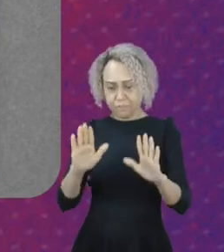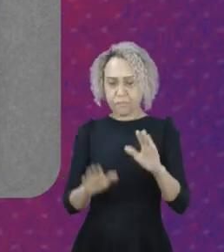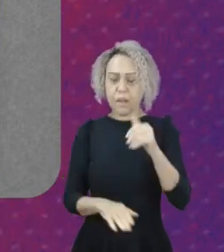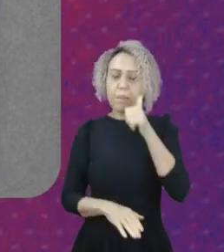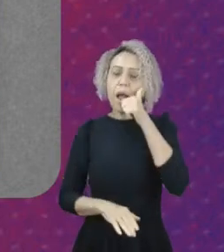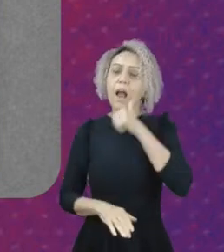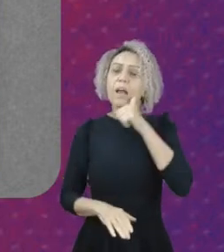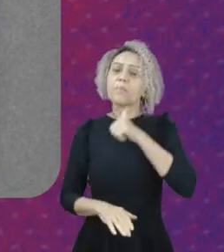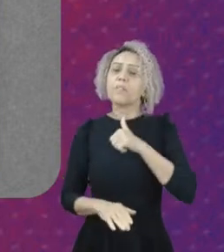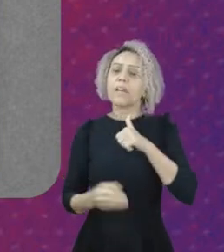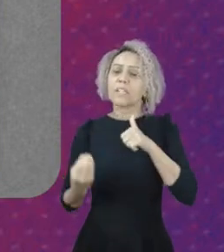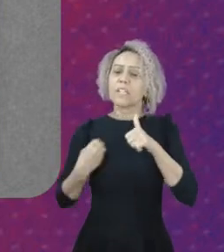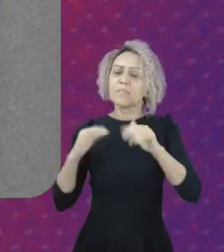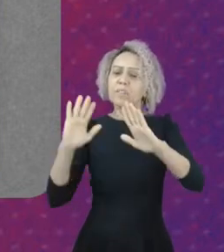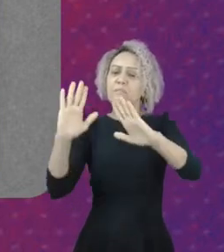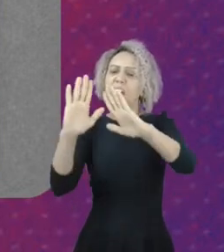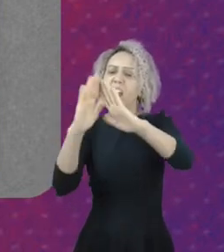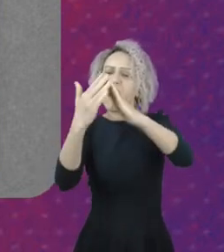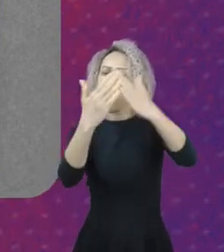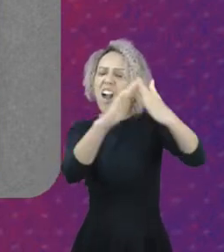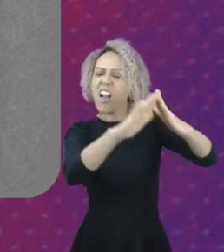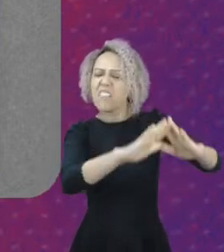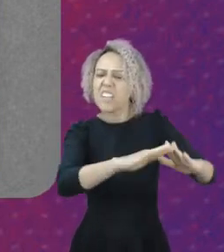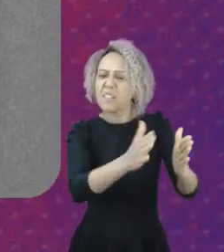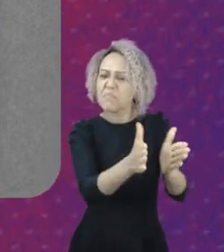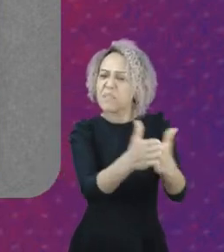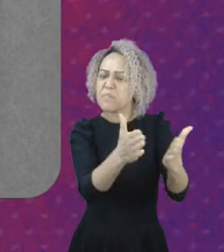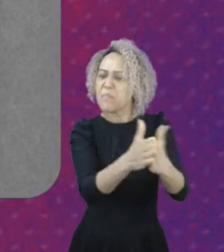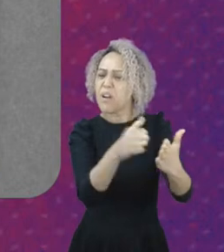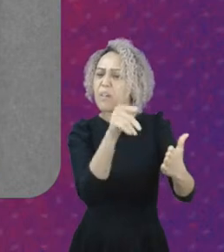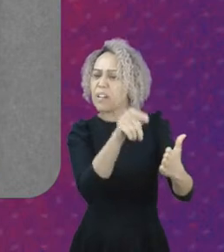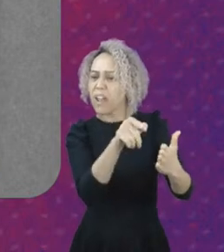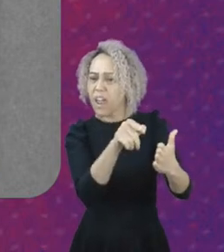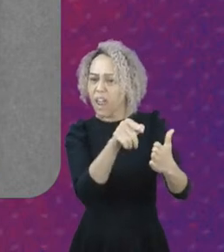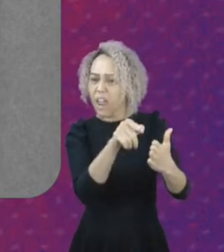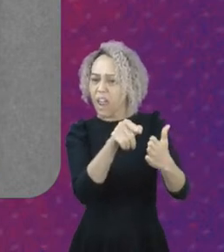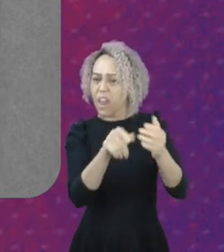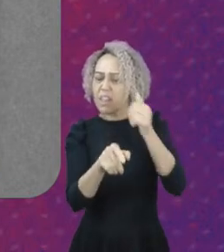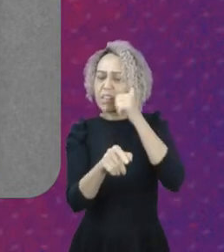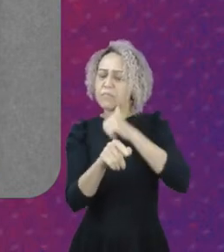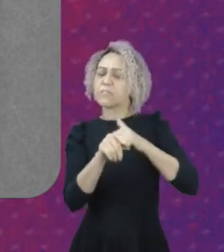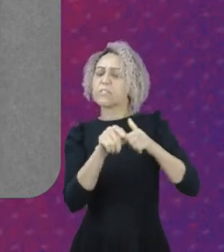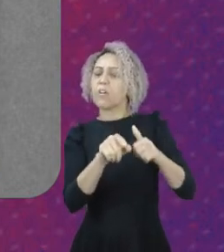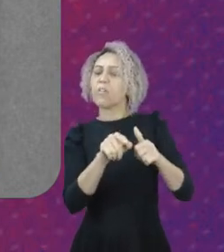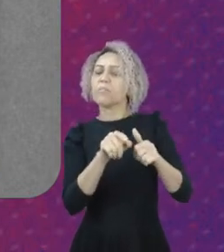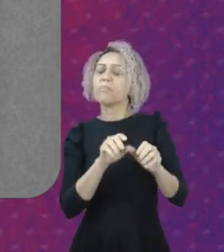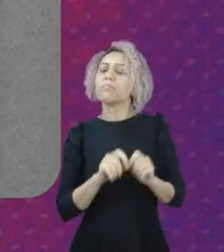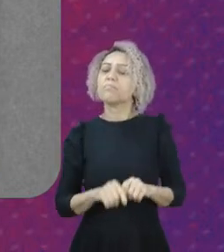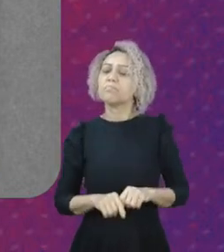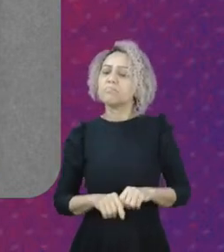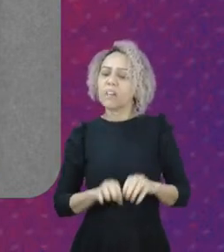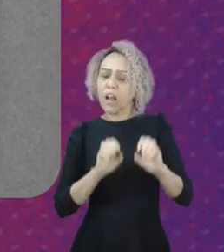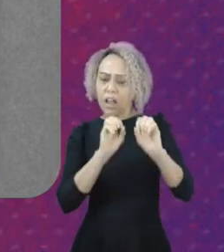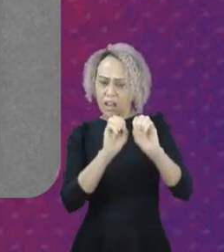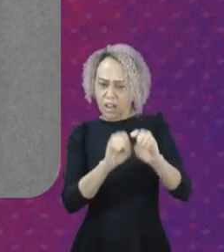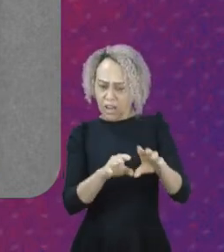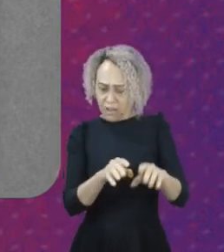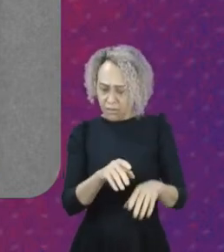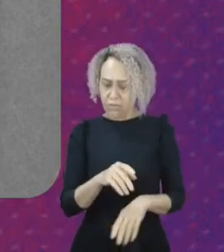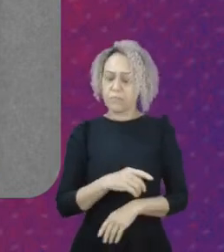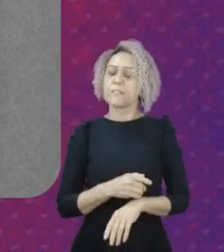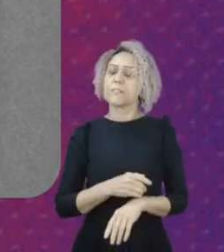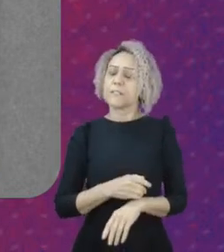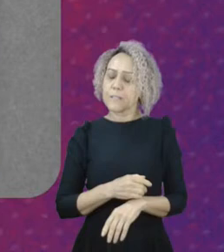periferia, elas são podadas de todos esses sonhos, né? Elas são colocadas, né, ensinadas a repetir o trabalho